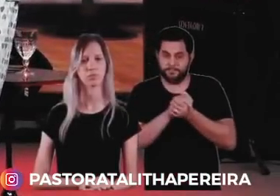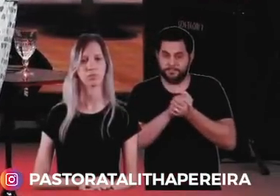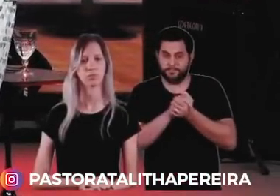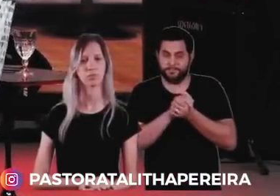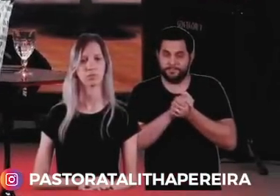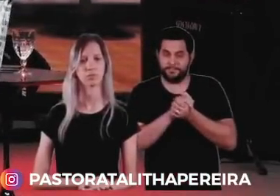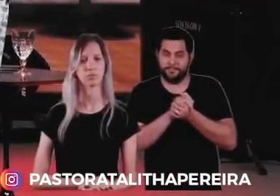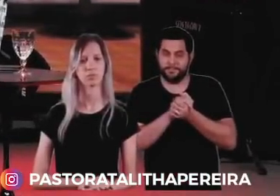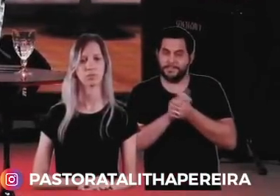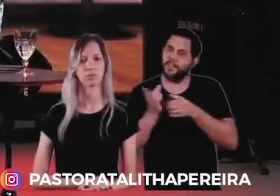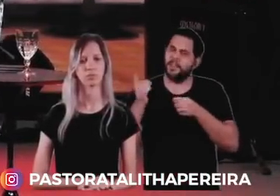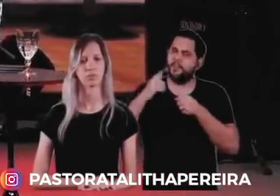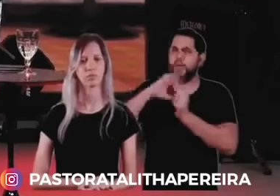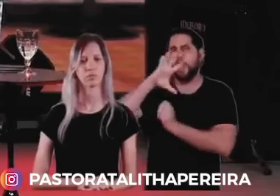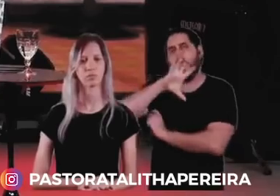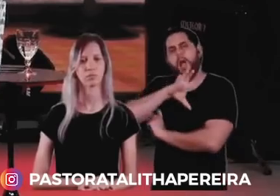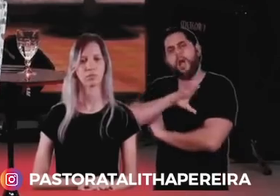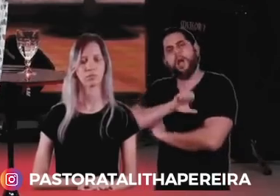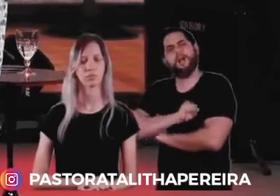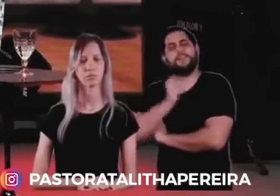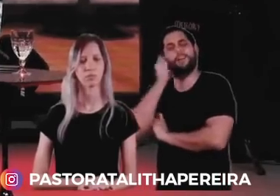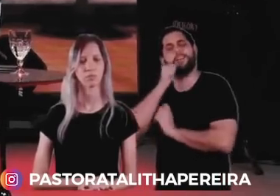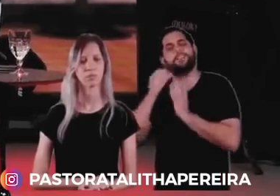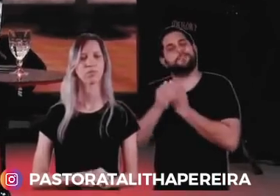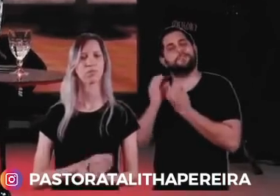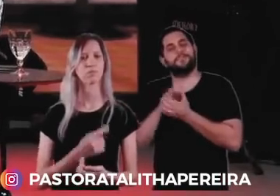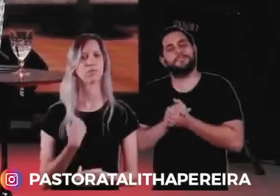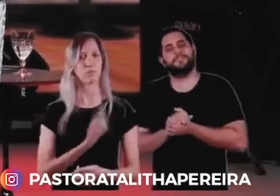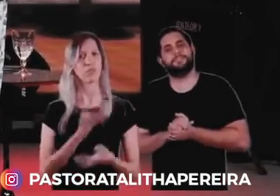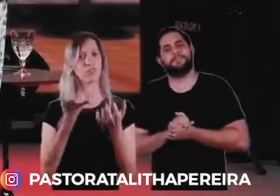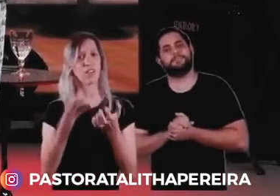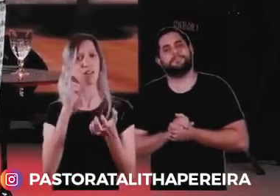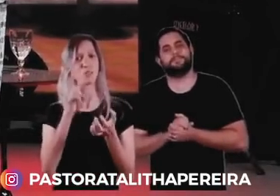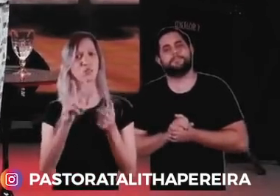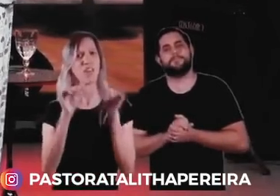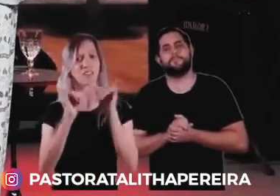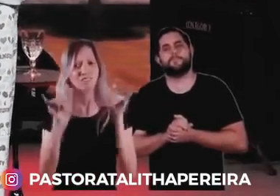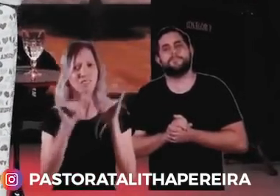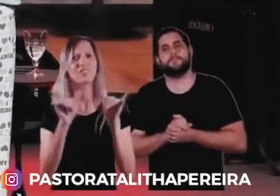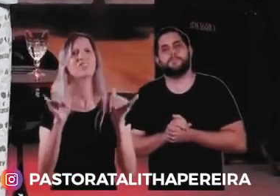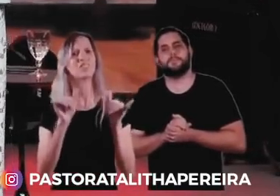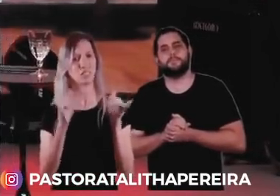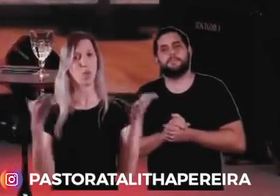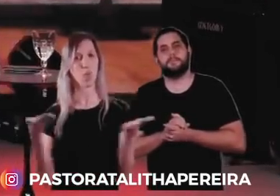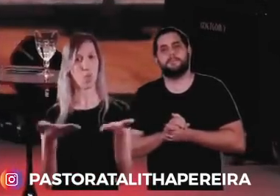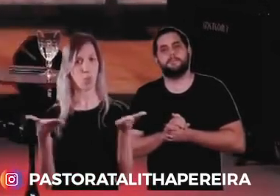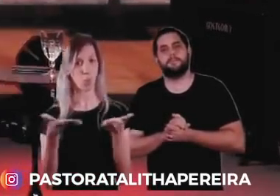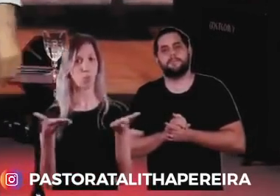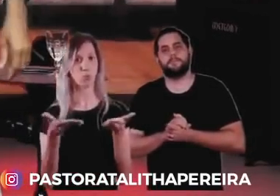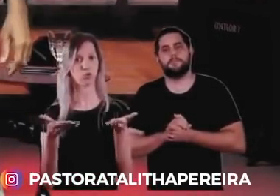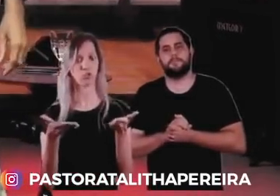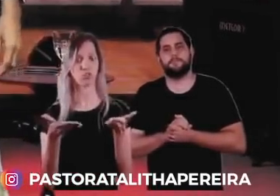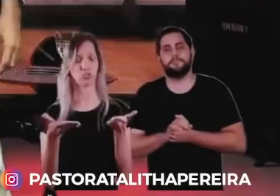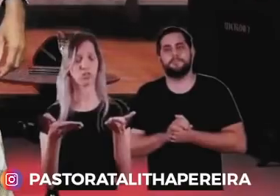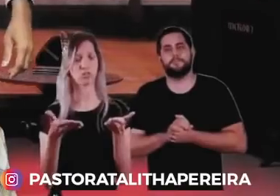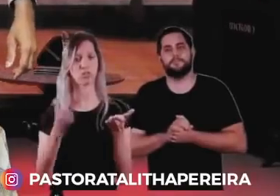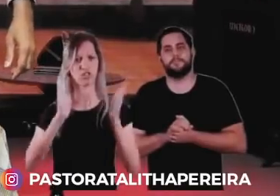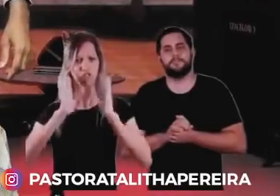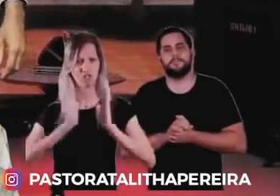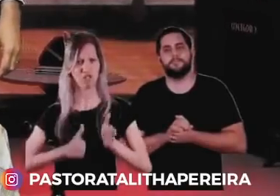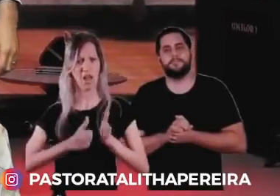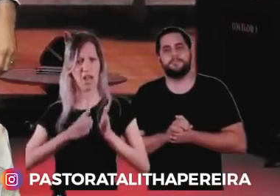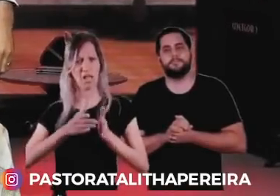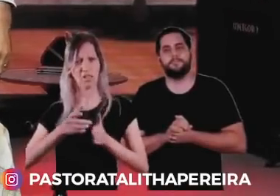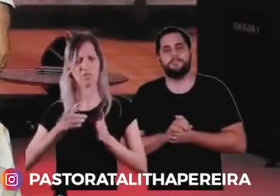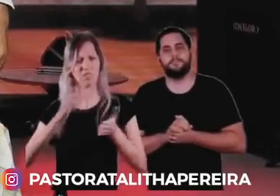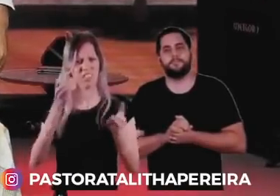que volta a se apaixonar pela sua esposa. Nós queremos ver essa notícia. Hoje está decretado a falência